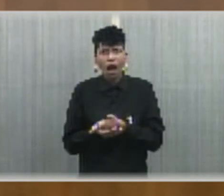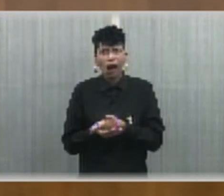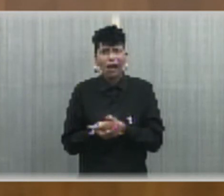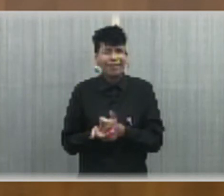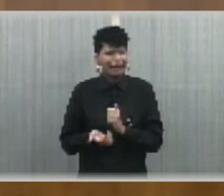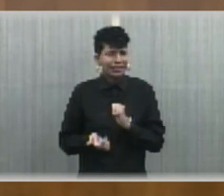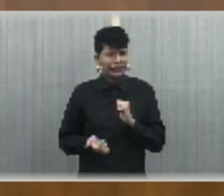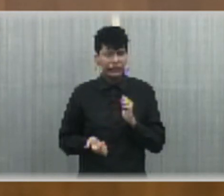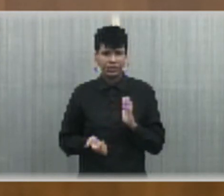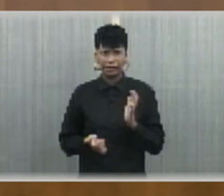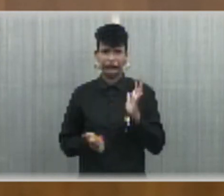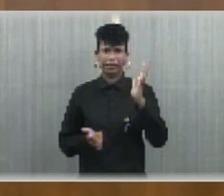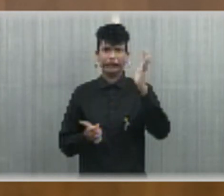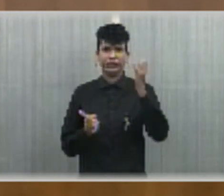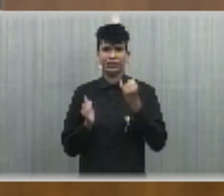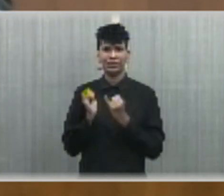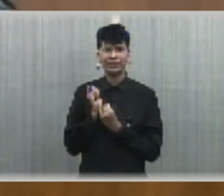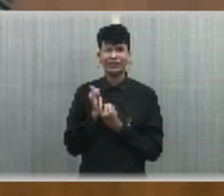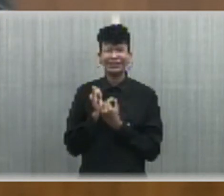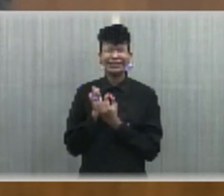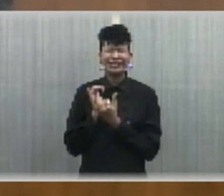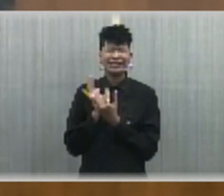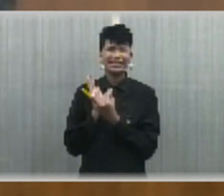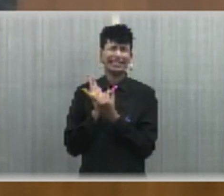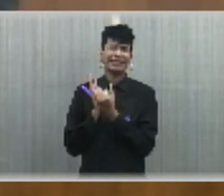maiores cargas tributárias do Brasil.